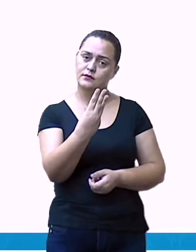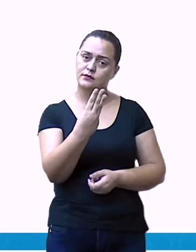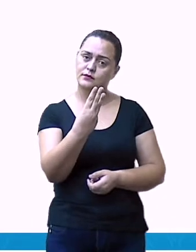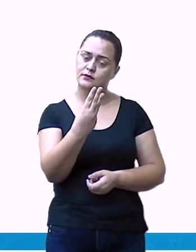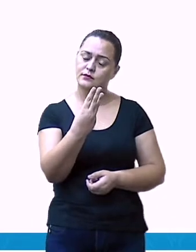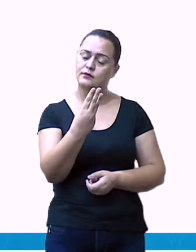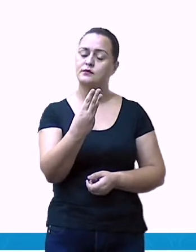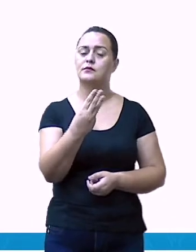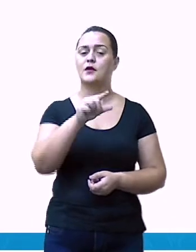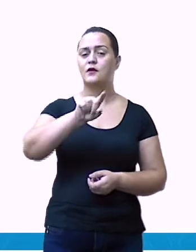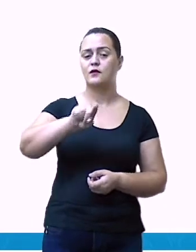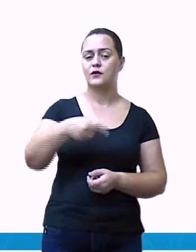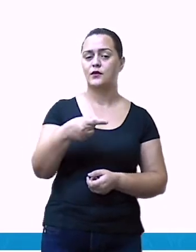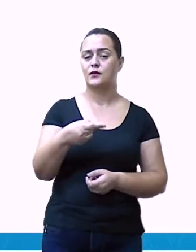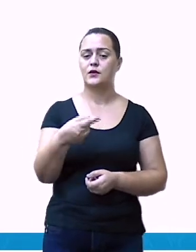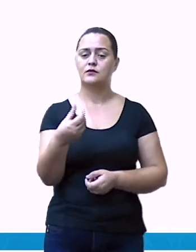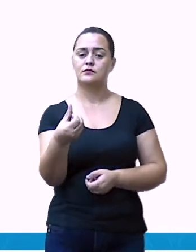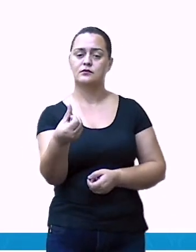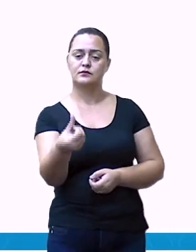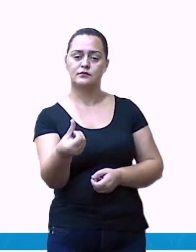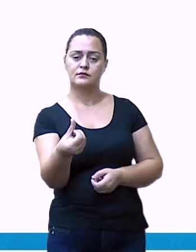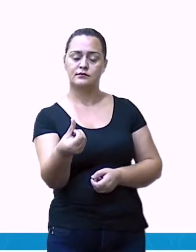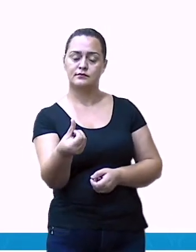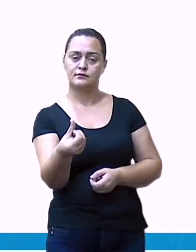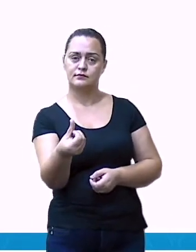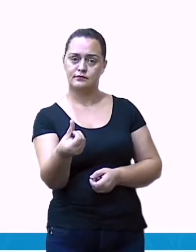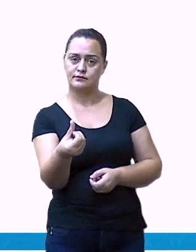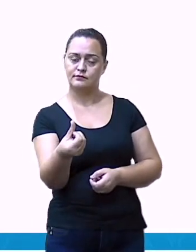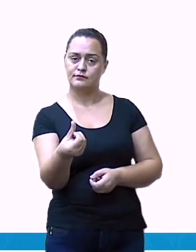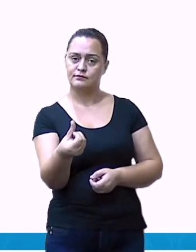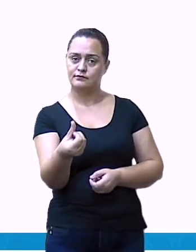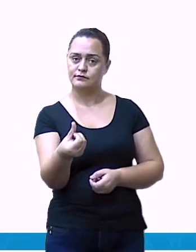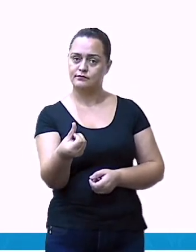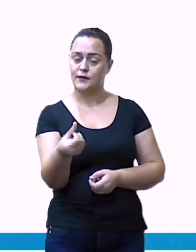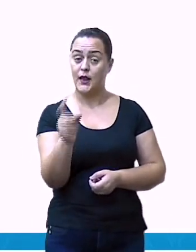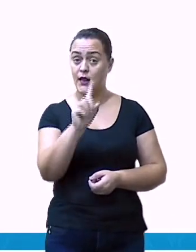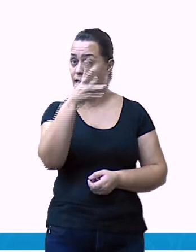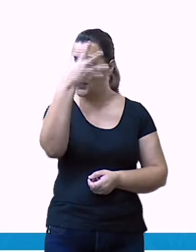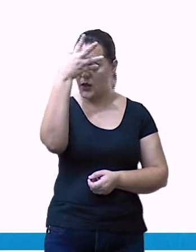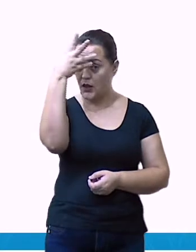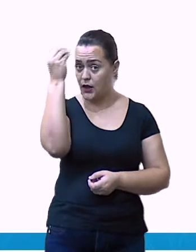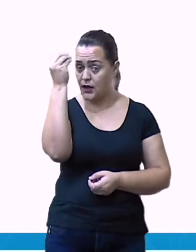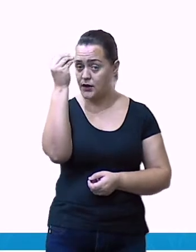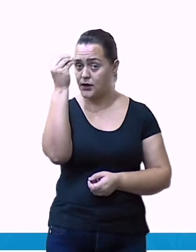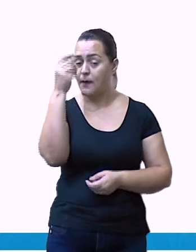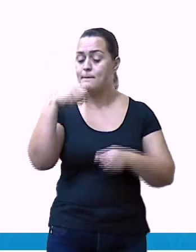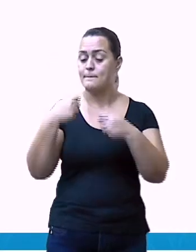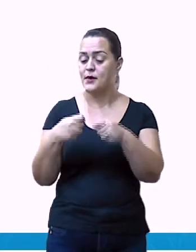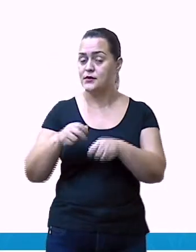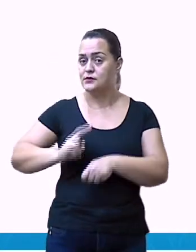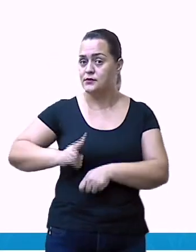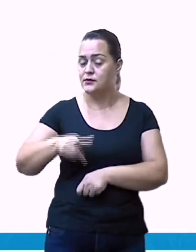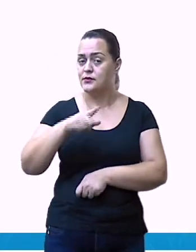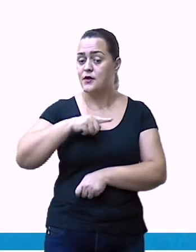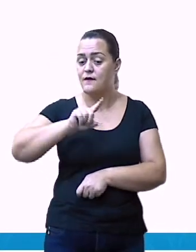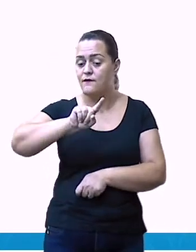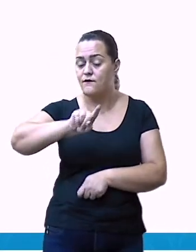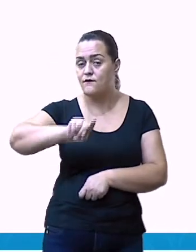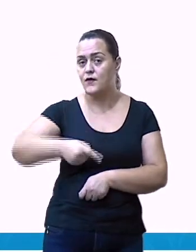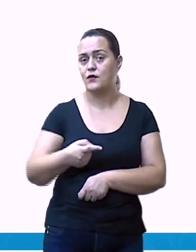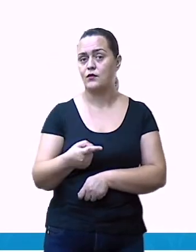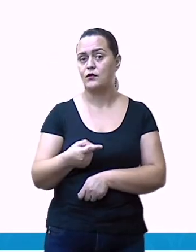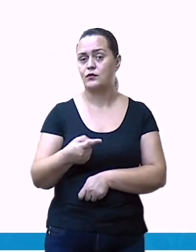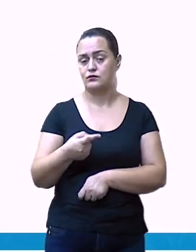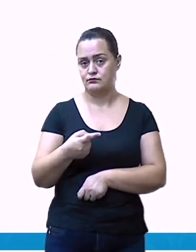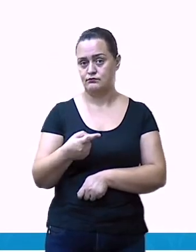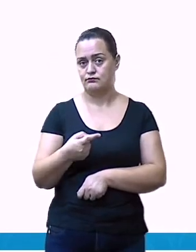preciso sempre colocar. Essa é a característica principal de um número decimal. Letra